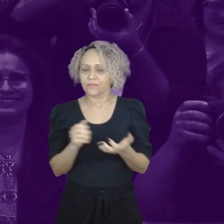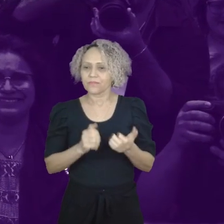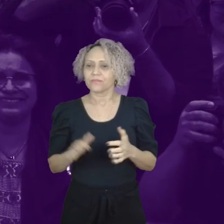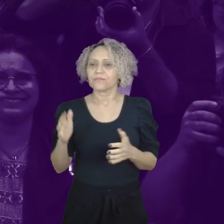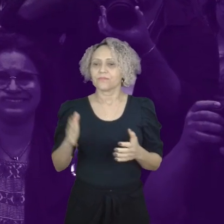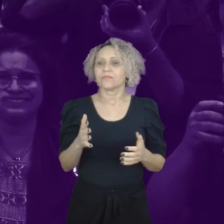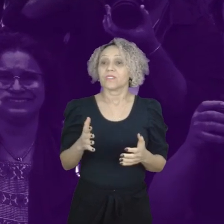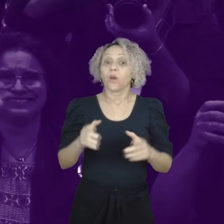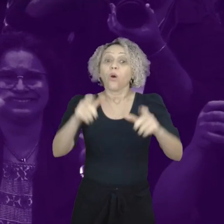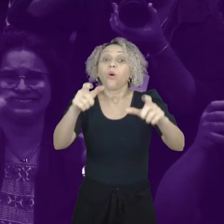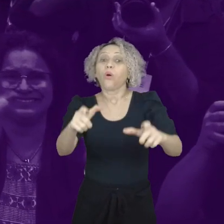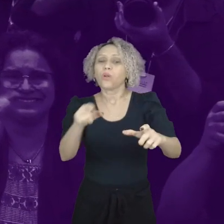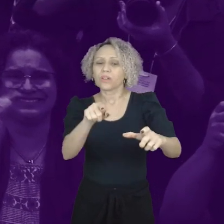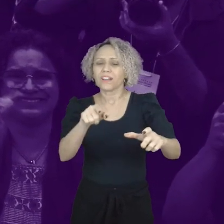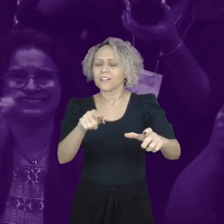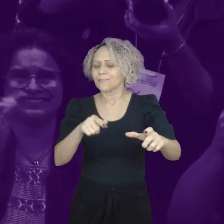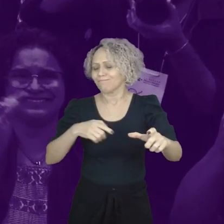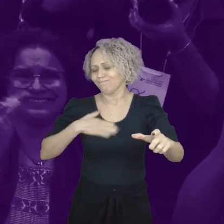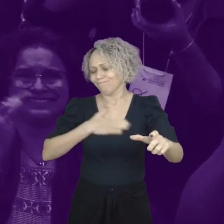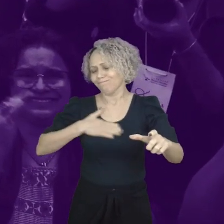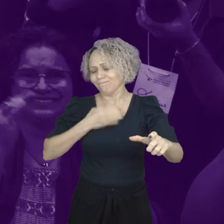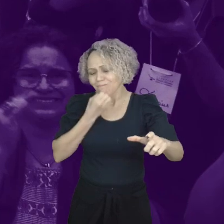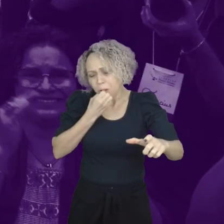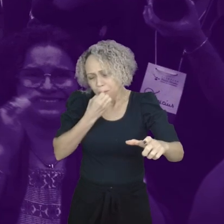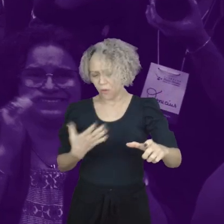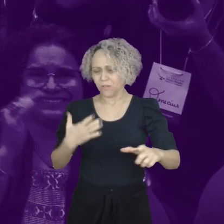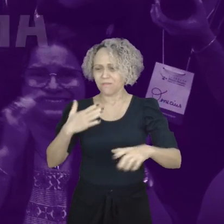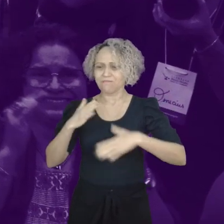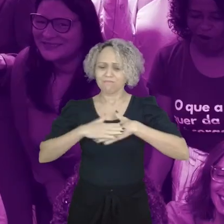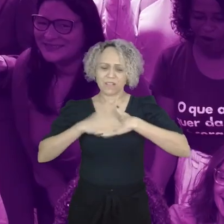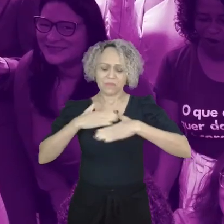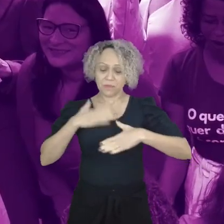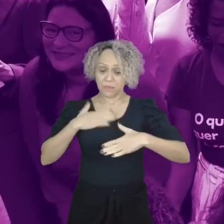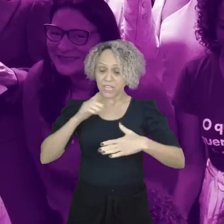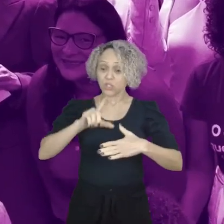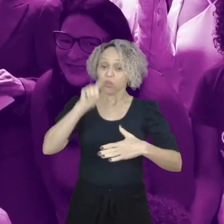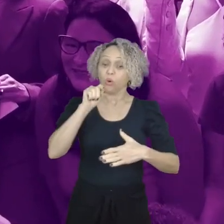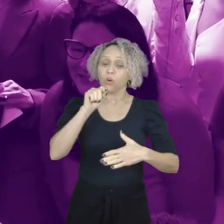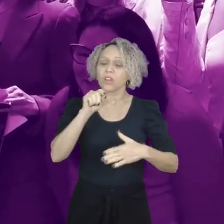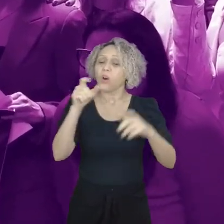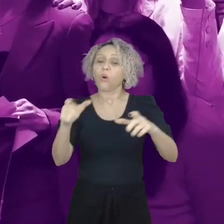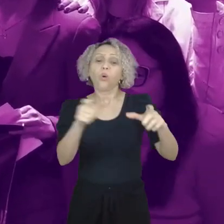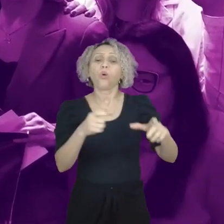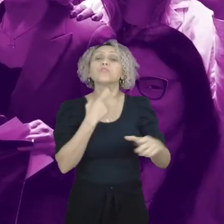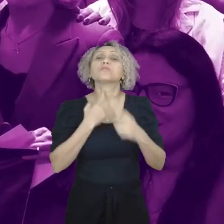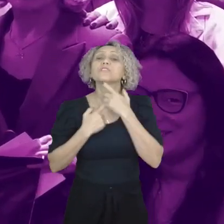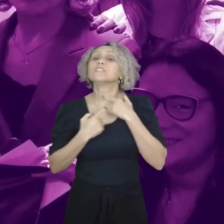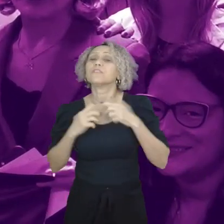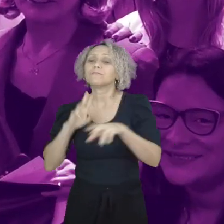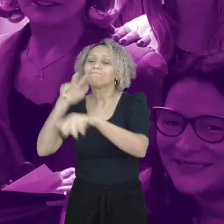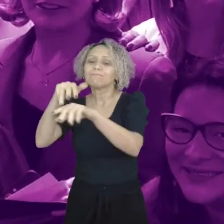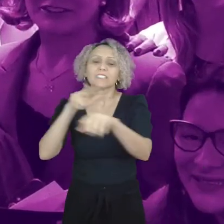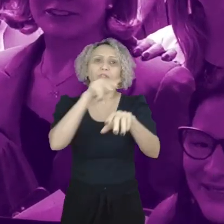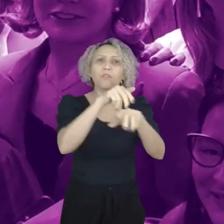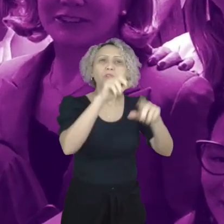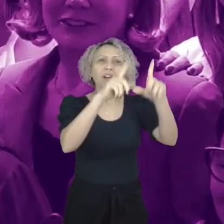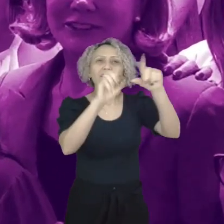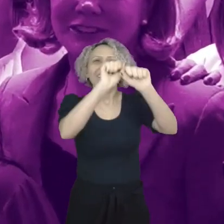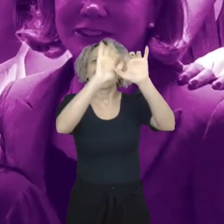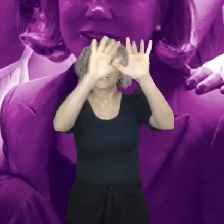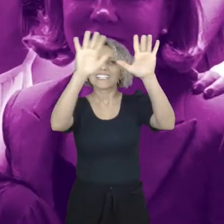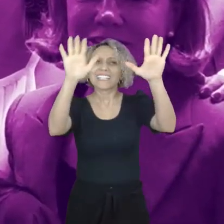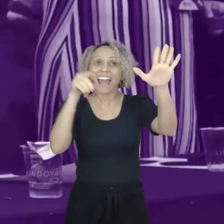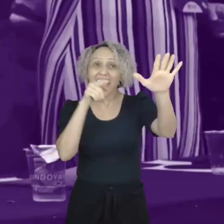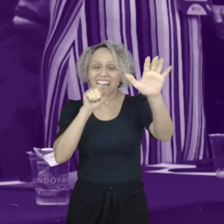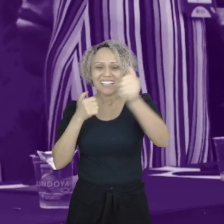O lugar que é bom pra mim é onde eu quiser estar. A estrela ainda brilha, ela é quem